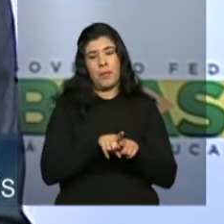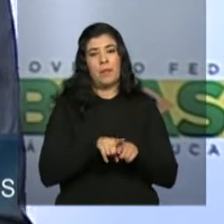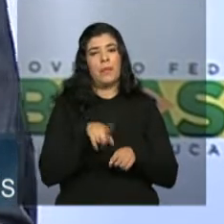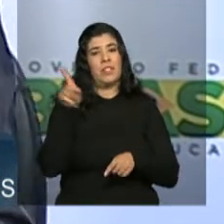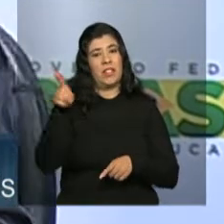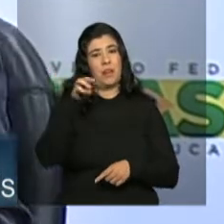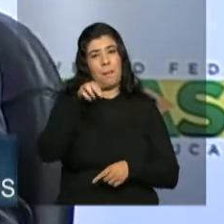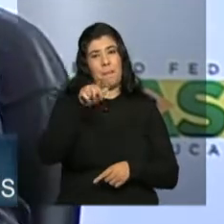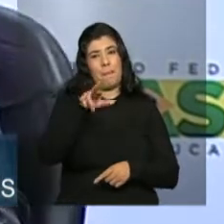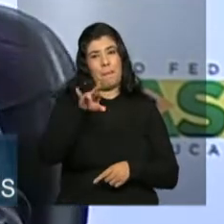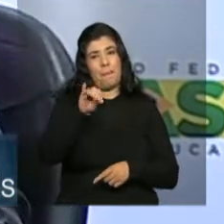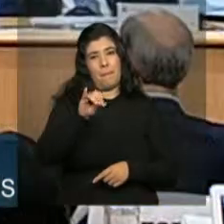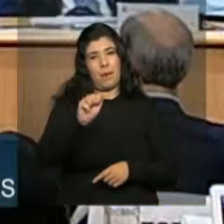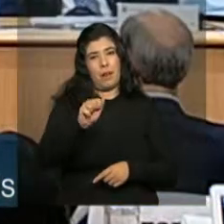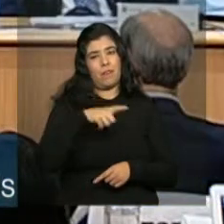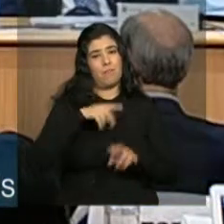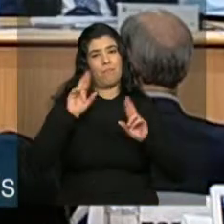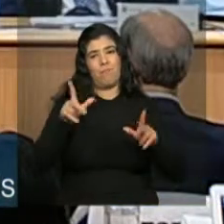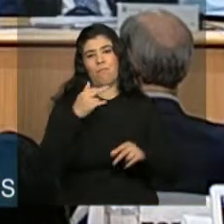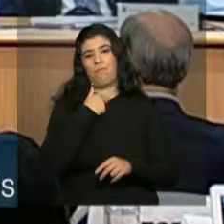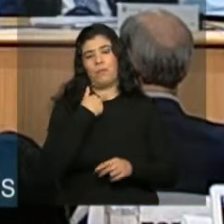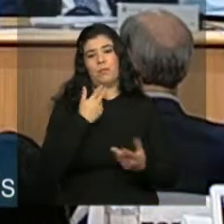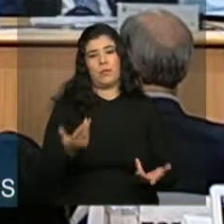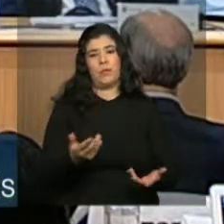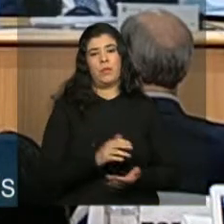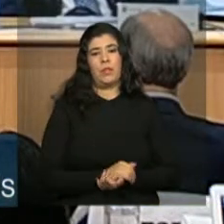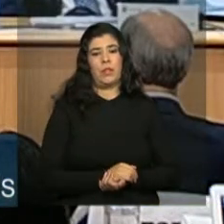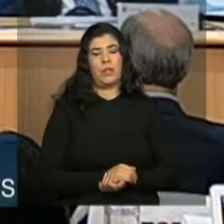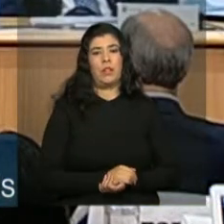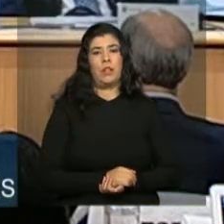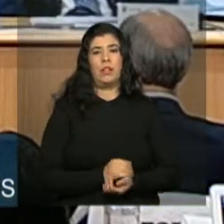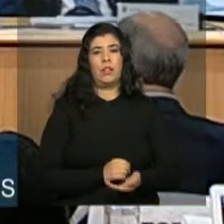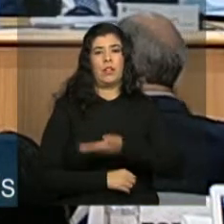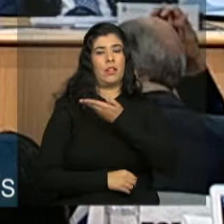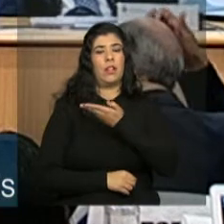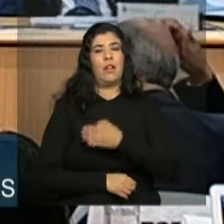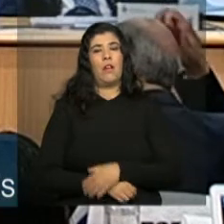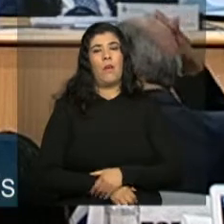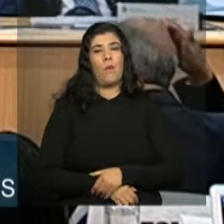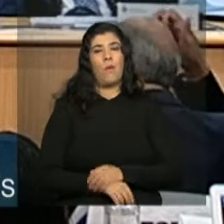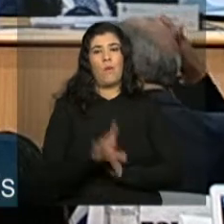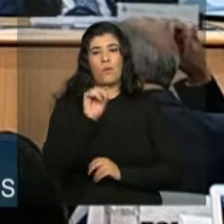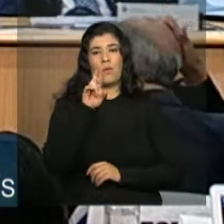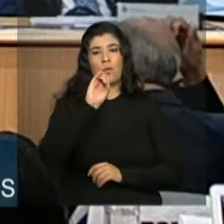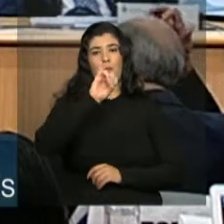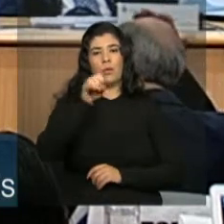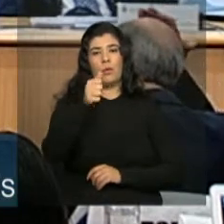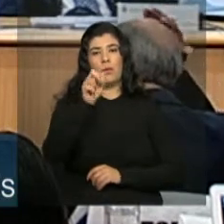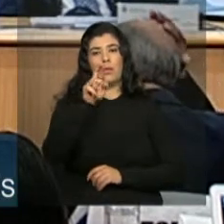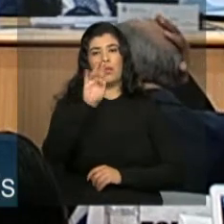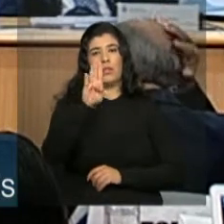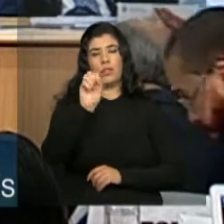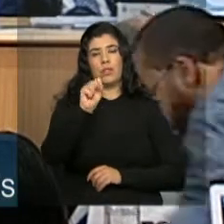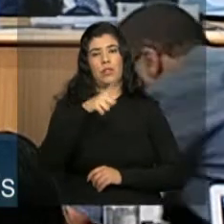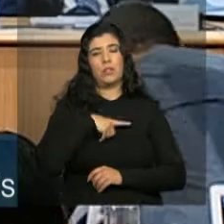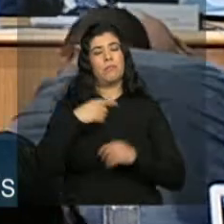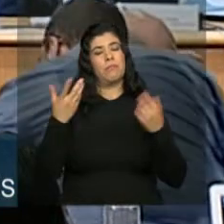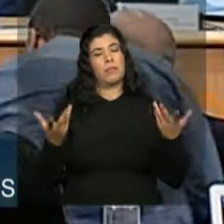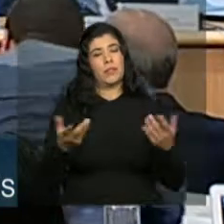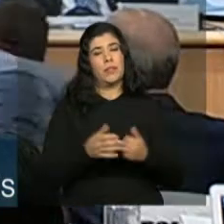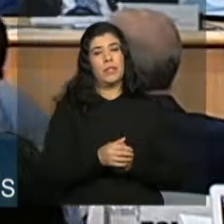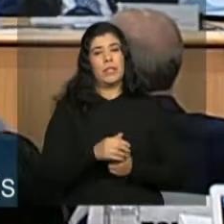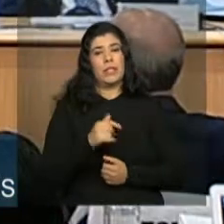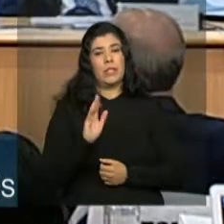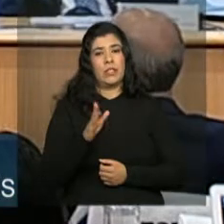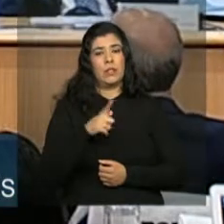caso da malária Não esquece então porque você tá alguma coisa já buscar o nosso super especialista Himalaia aqui não das que me estão a nossa fazer